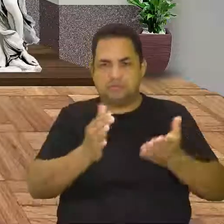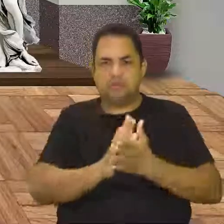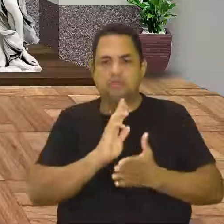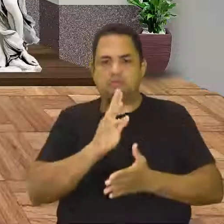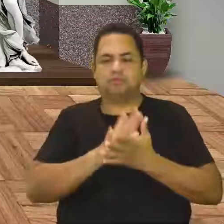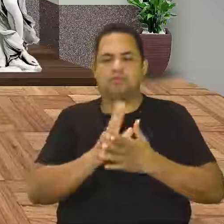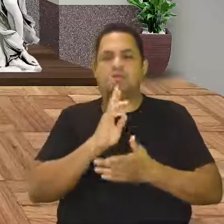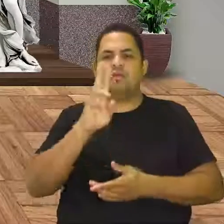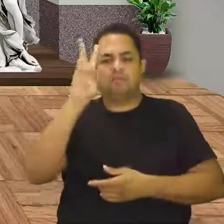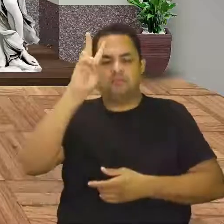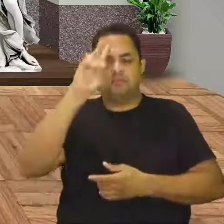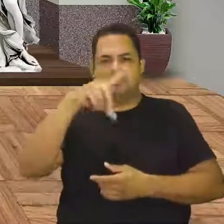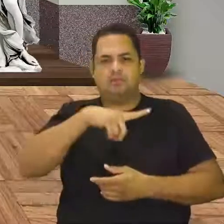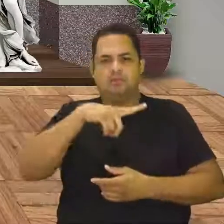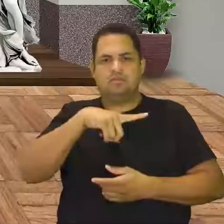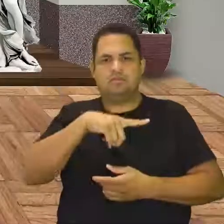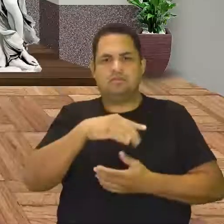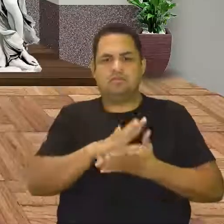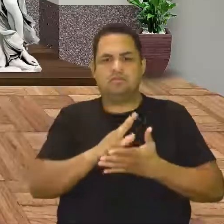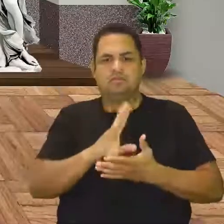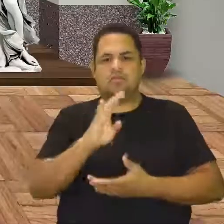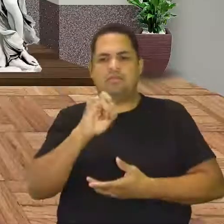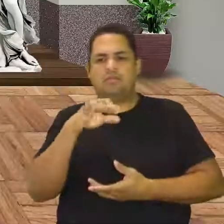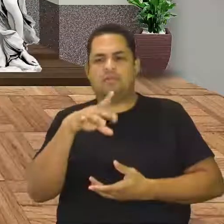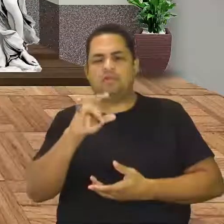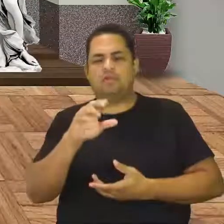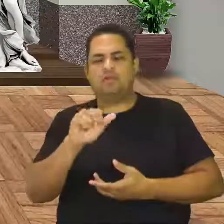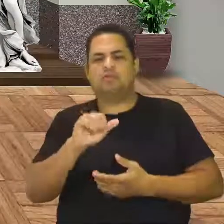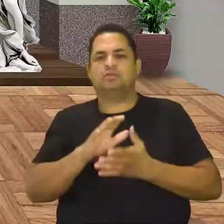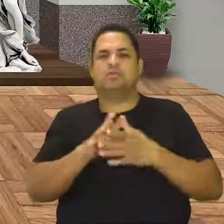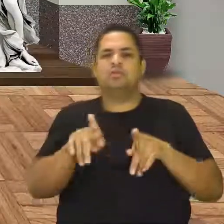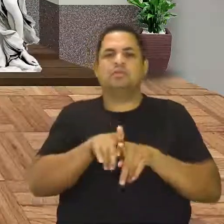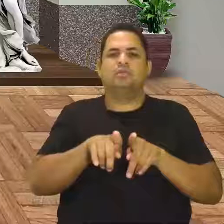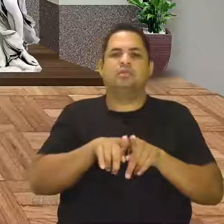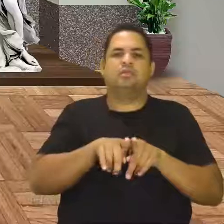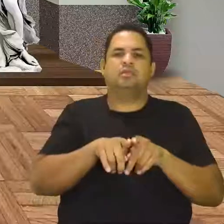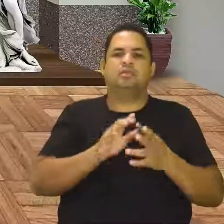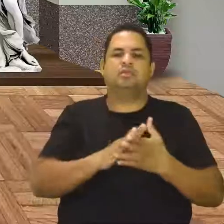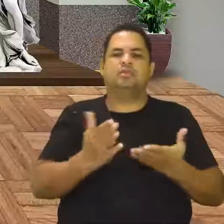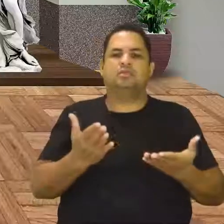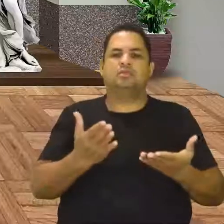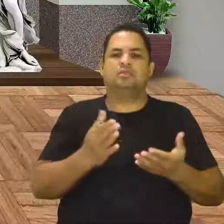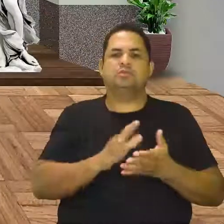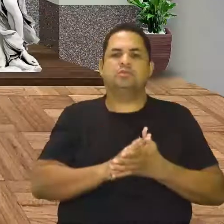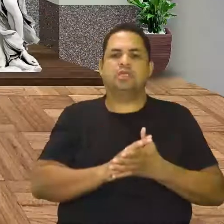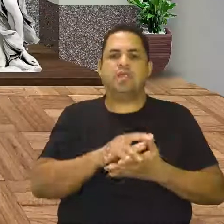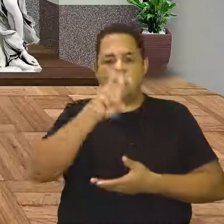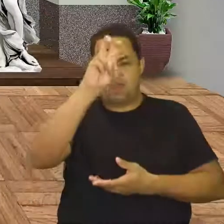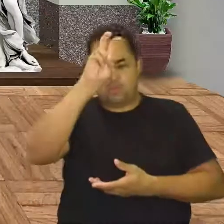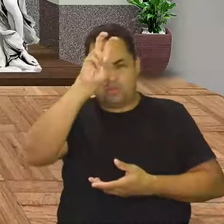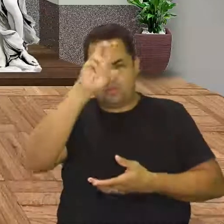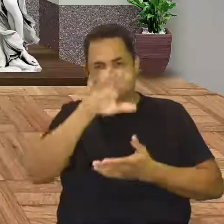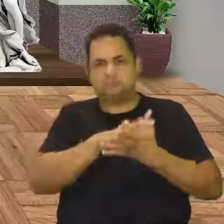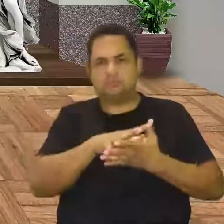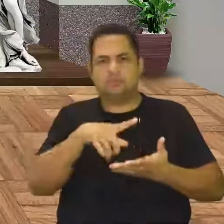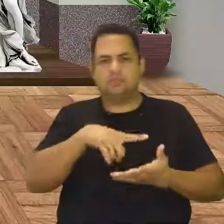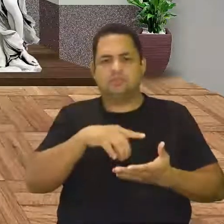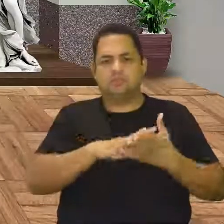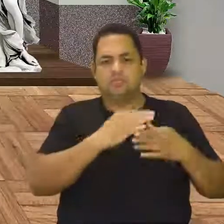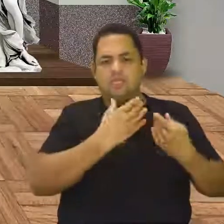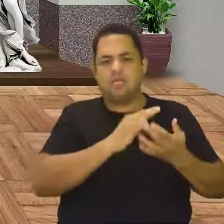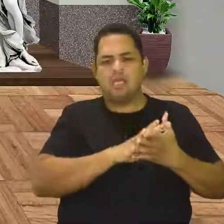processo histórico, nós tivemos o cativeiro da Babilônia, nós tivemos o cativeiro lá no Egito, nós tivemos a fuga